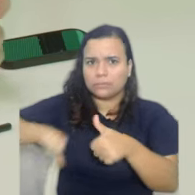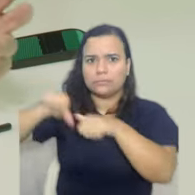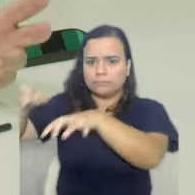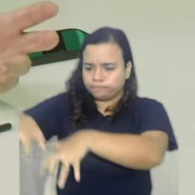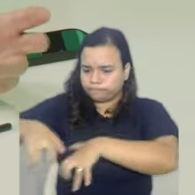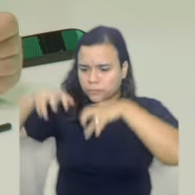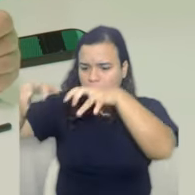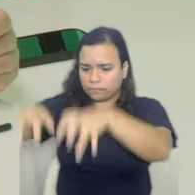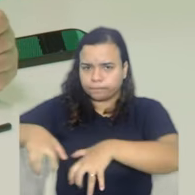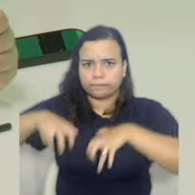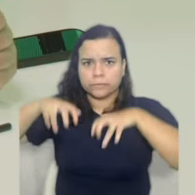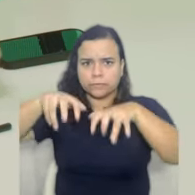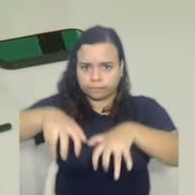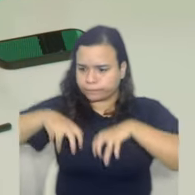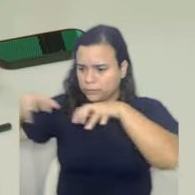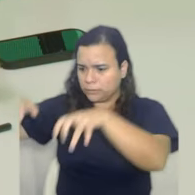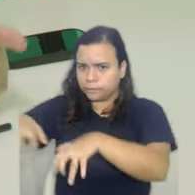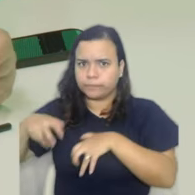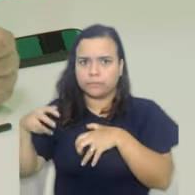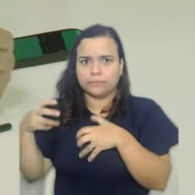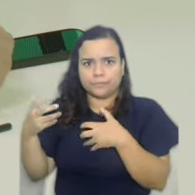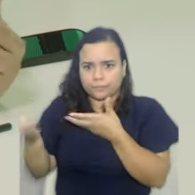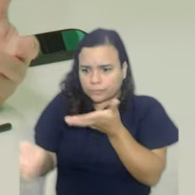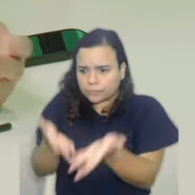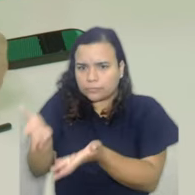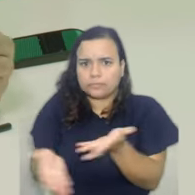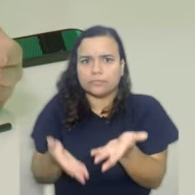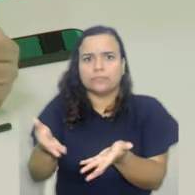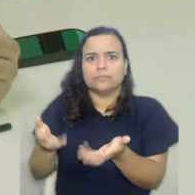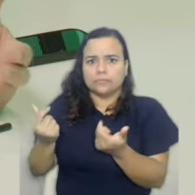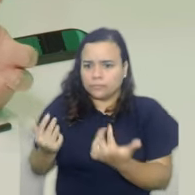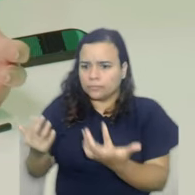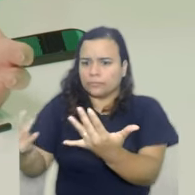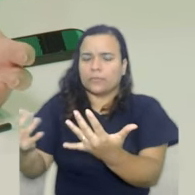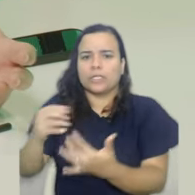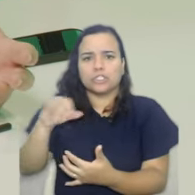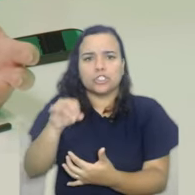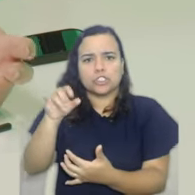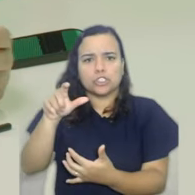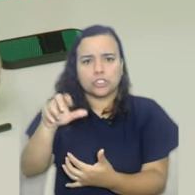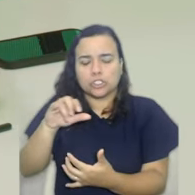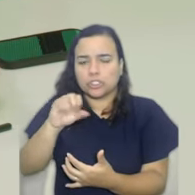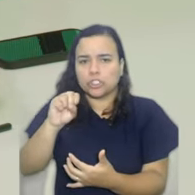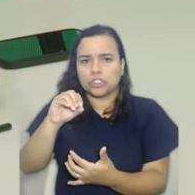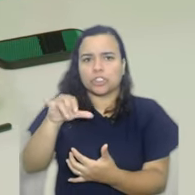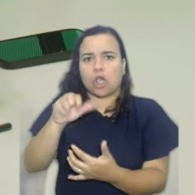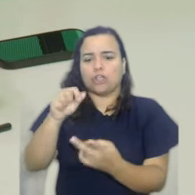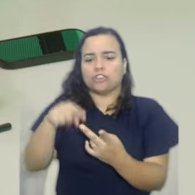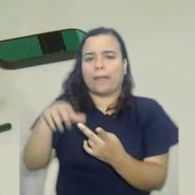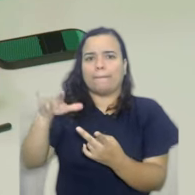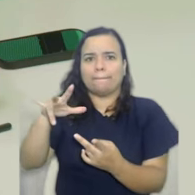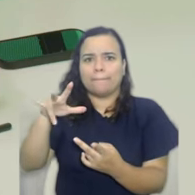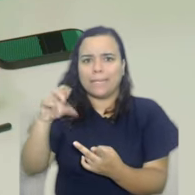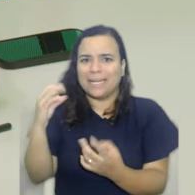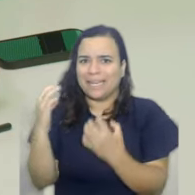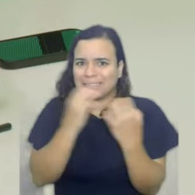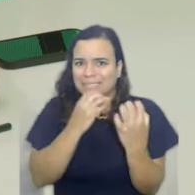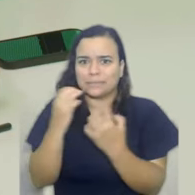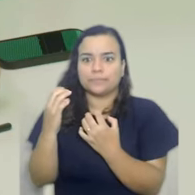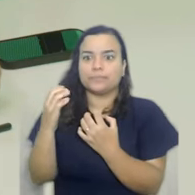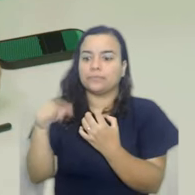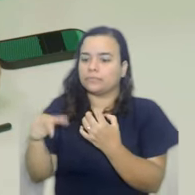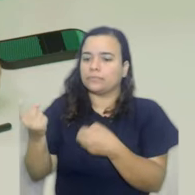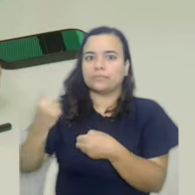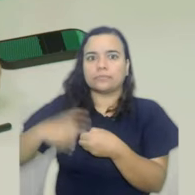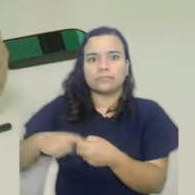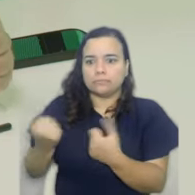então eu pego uma terra degradada planto soja planto milho recupero ela em 4 5 anos valorizei aquela Terra tá cheio